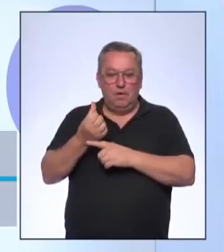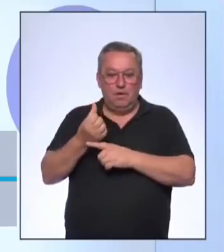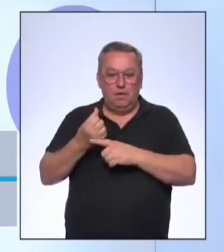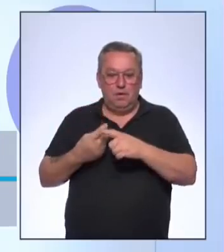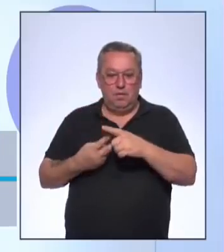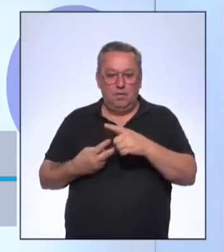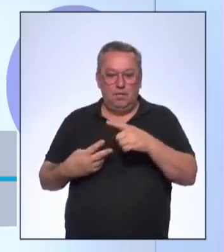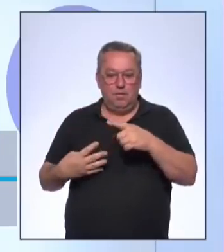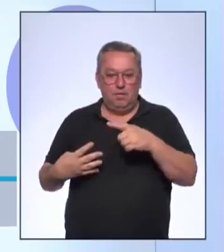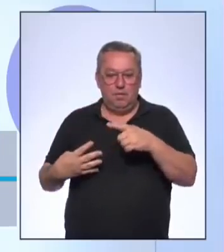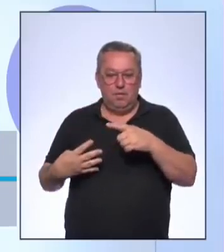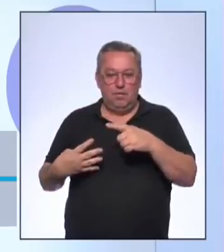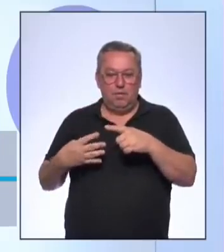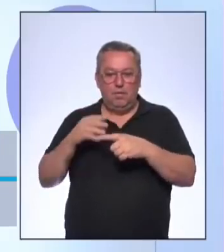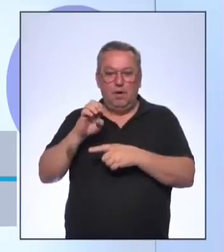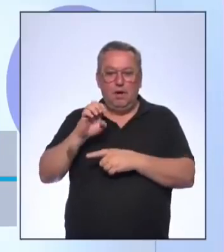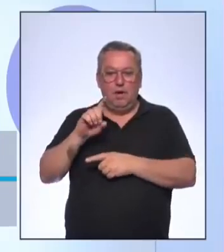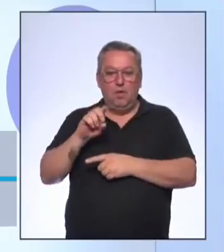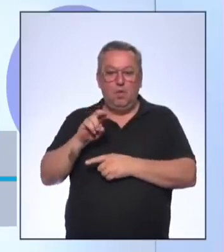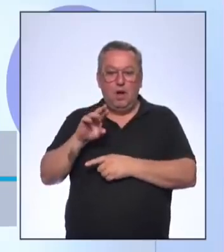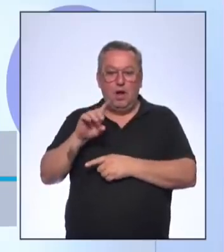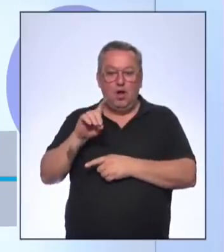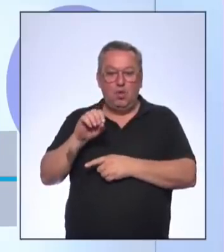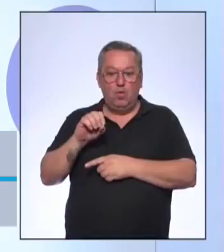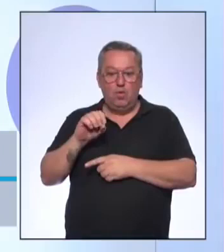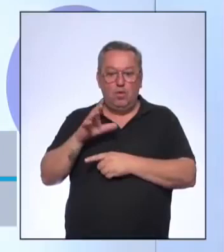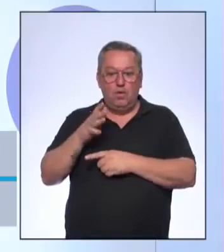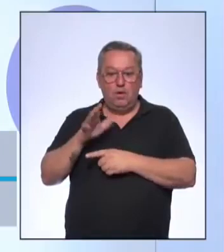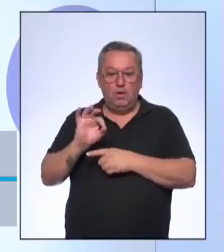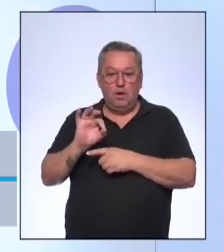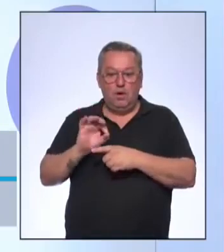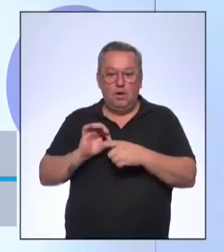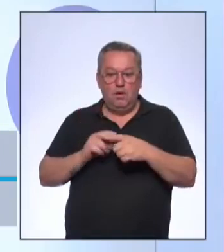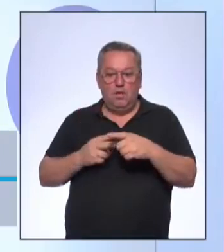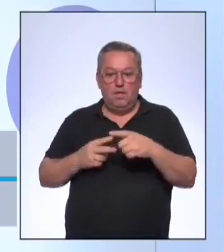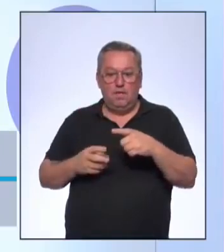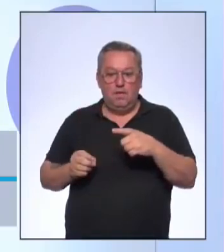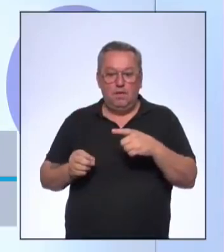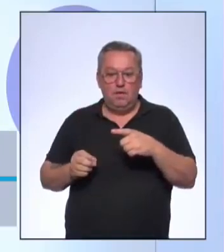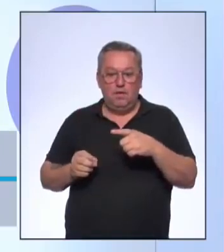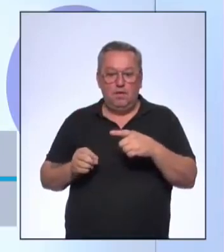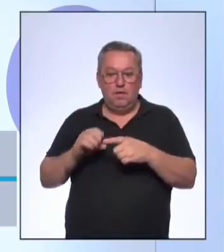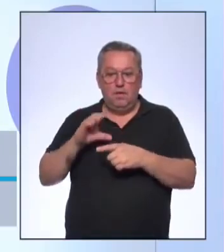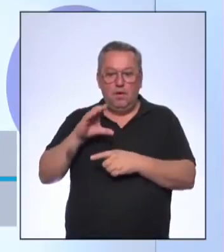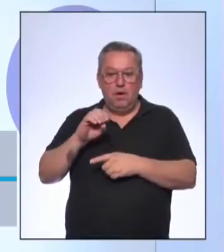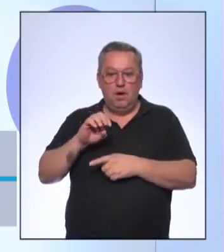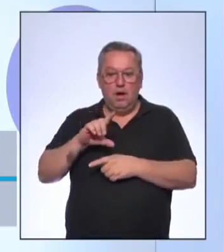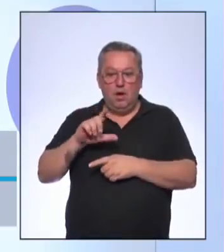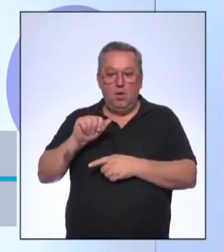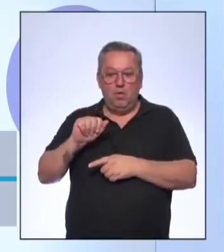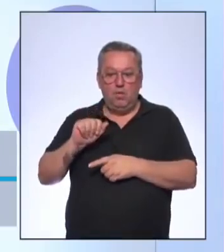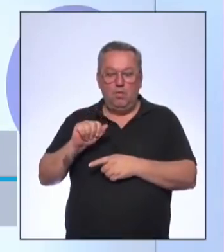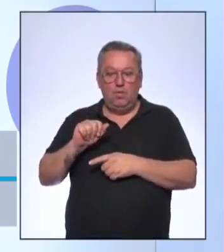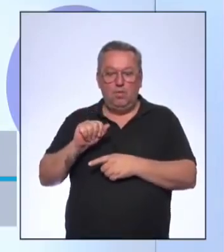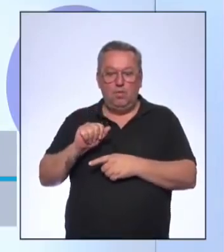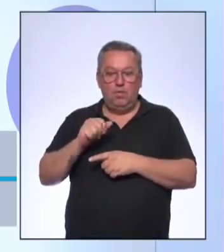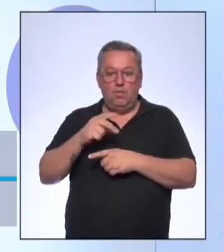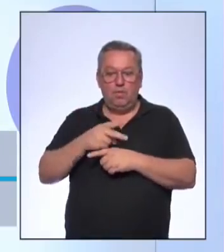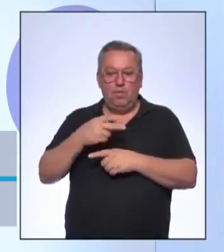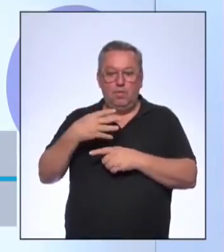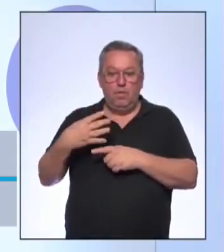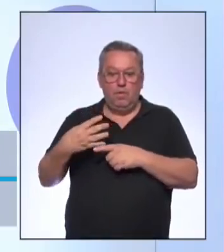24. Eduardo, 10 sobre 20. Caio, 24